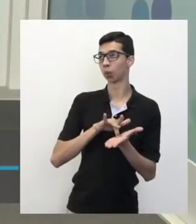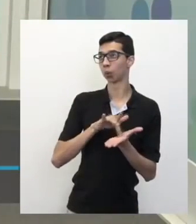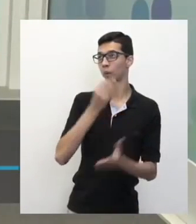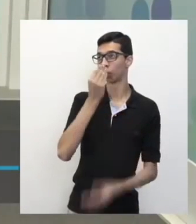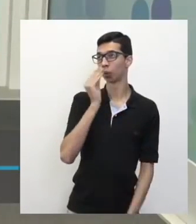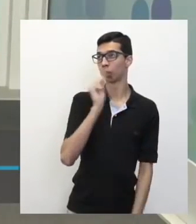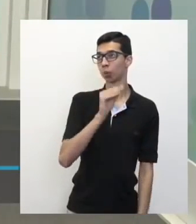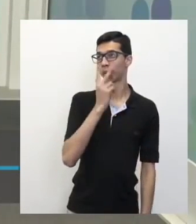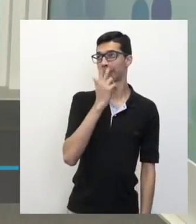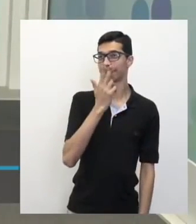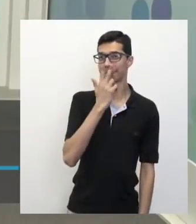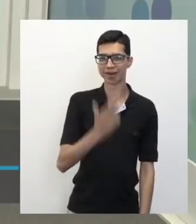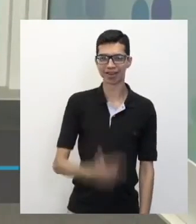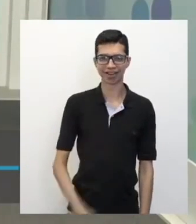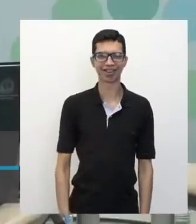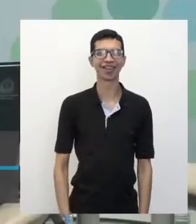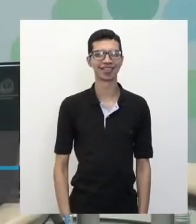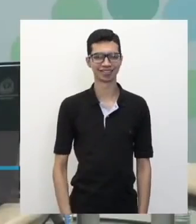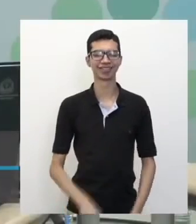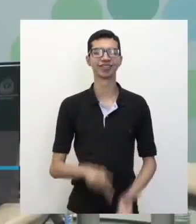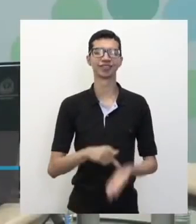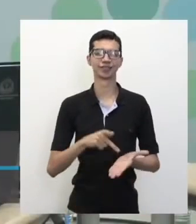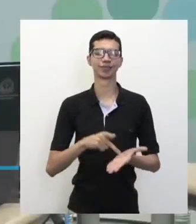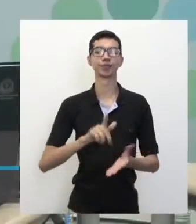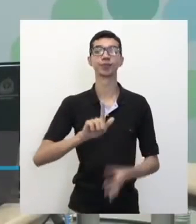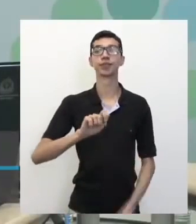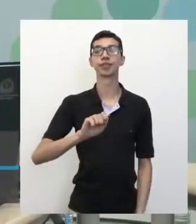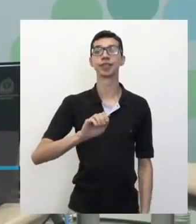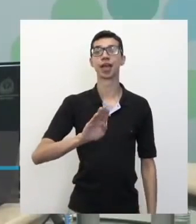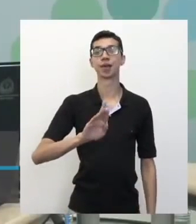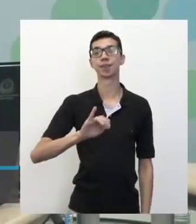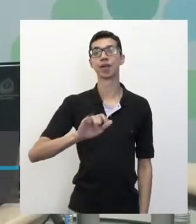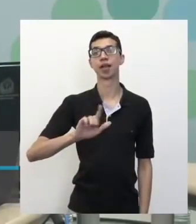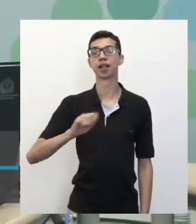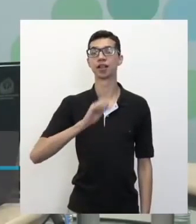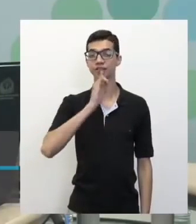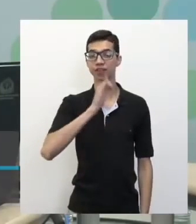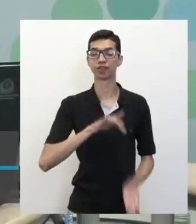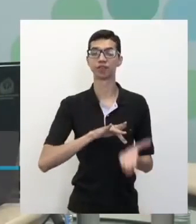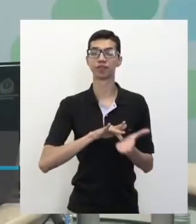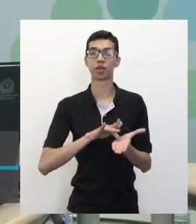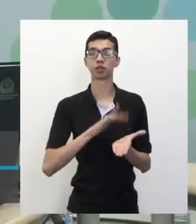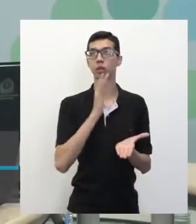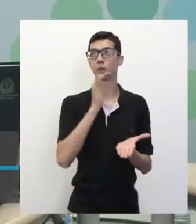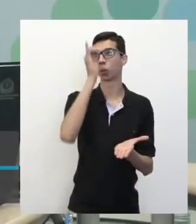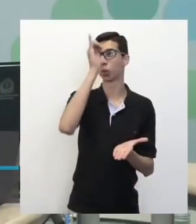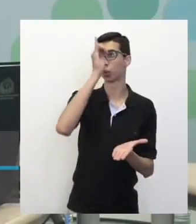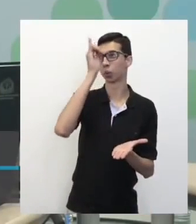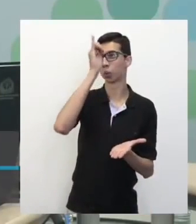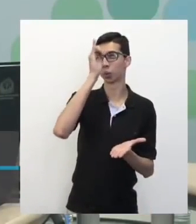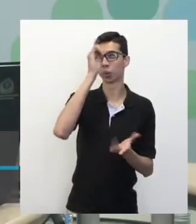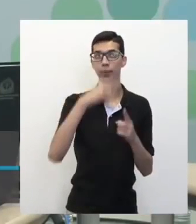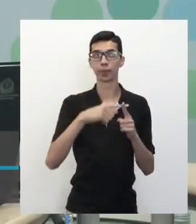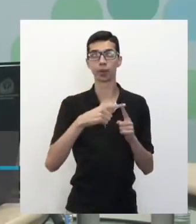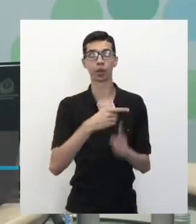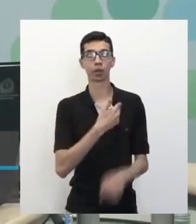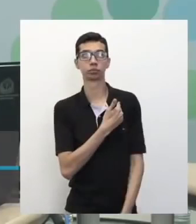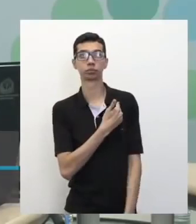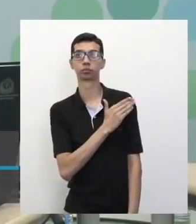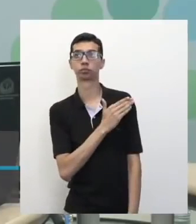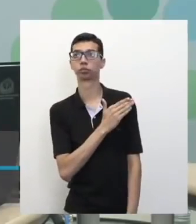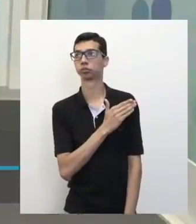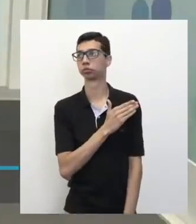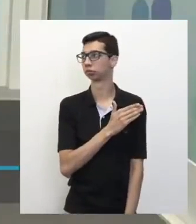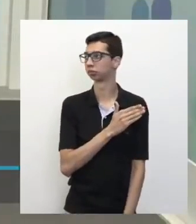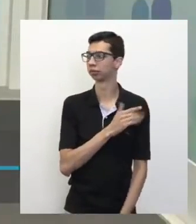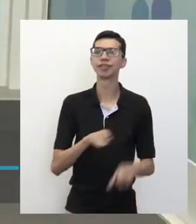né? Finge demência. A Gabriele tá dizendo, se faz de sonsa. Mas aí a Giovana disse, é porque ela quer ignorar. Também vale.